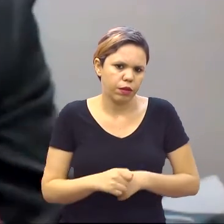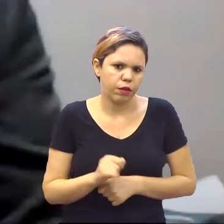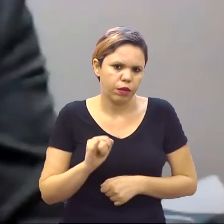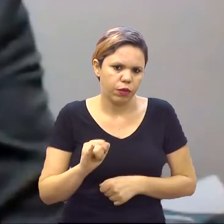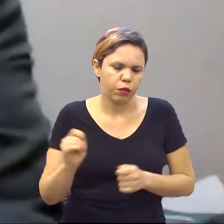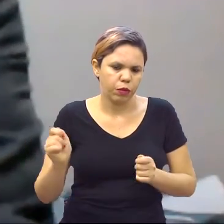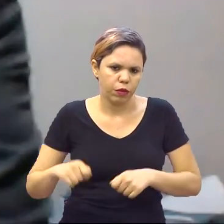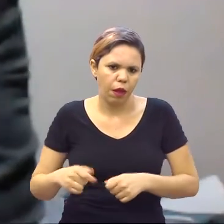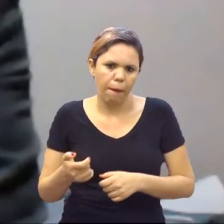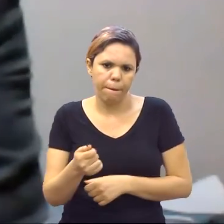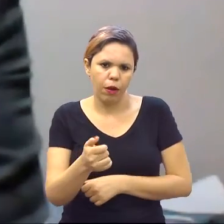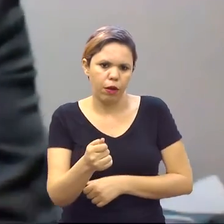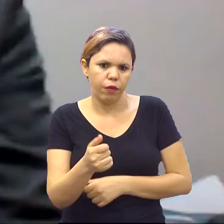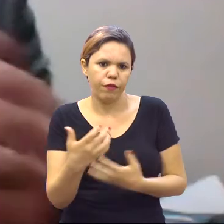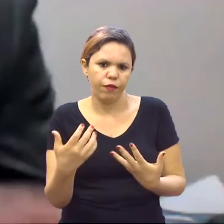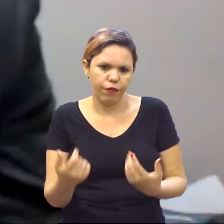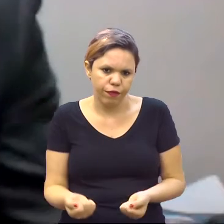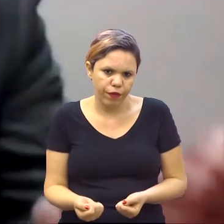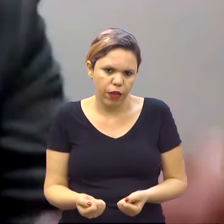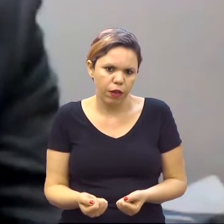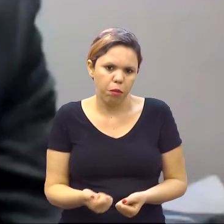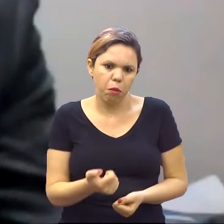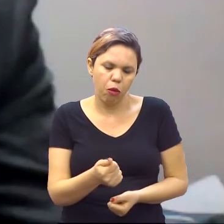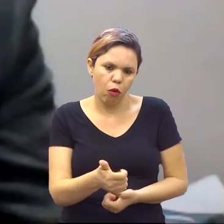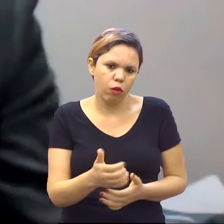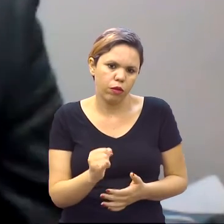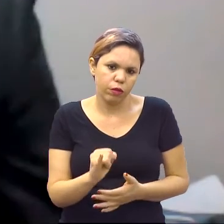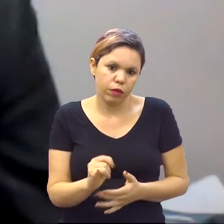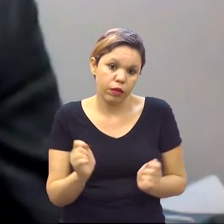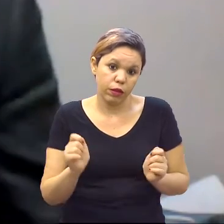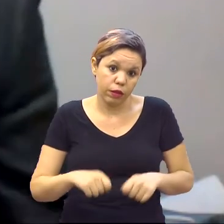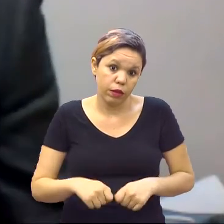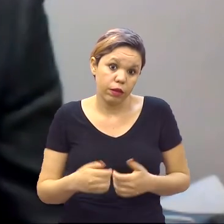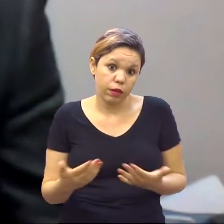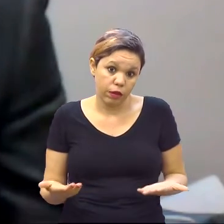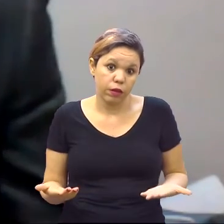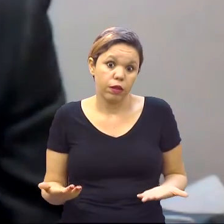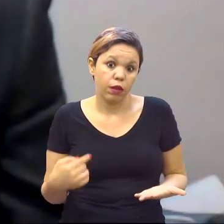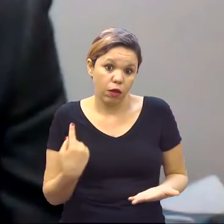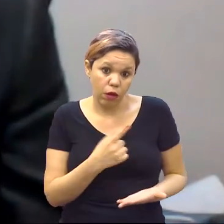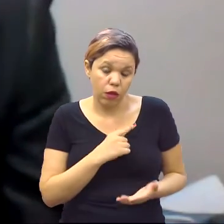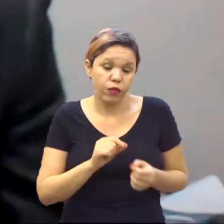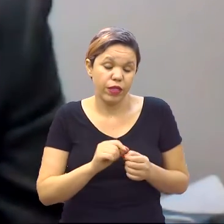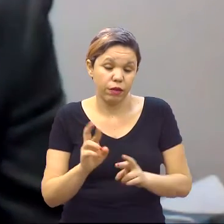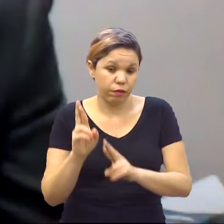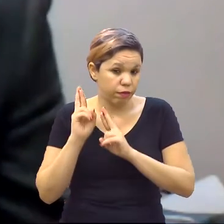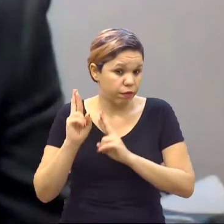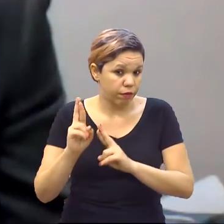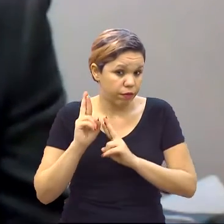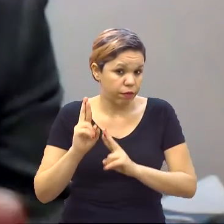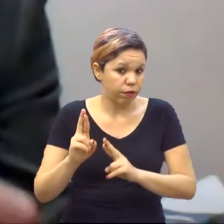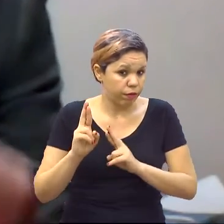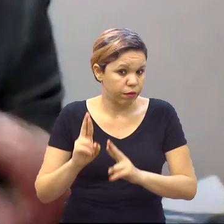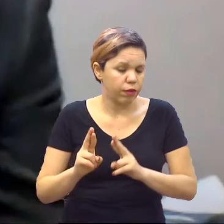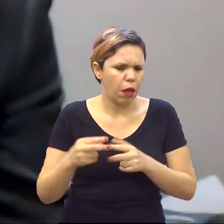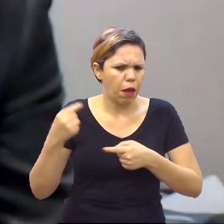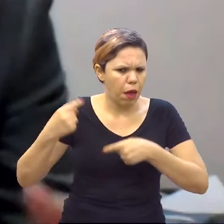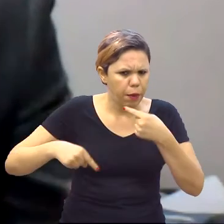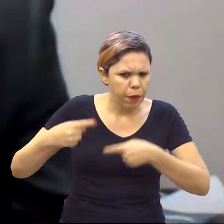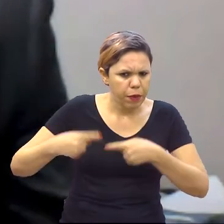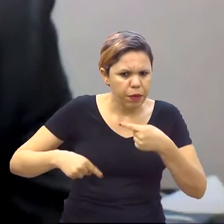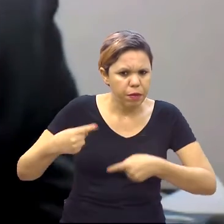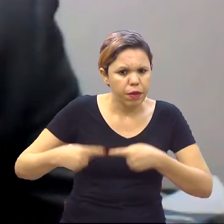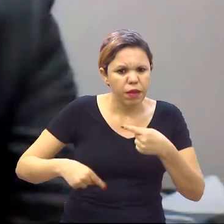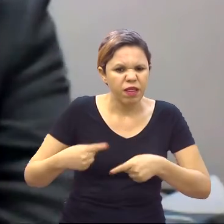possível. Se o possível é pouco, vamos caminhar pouco. Mas esse caminhar com esperança, com